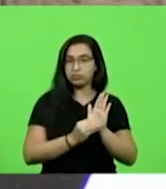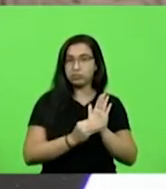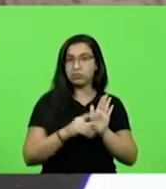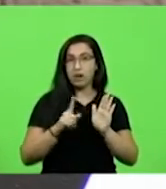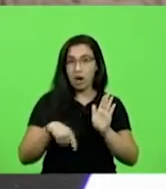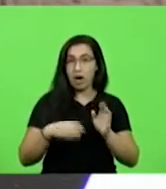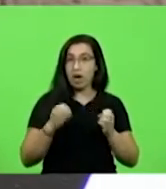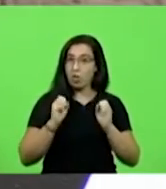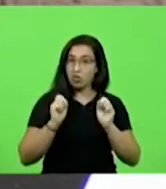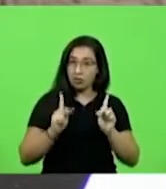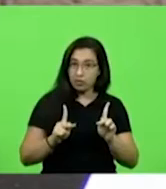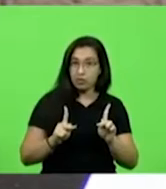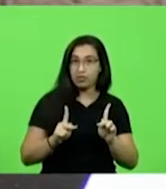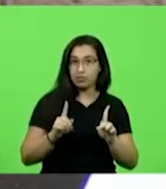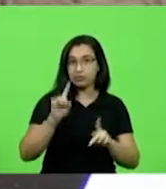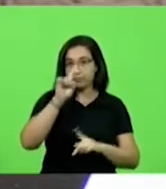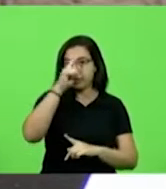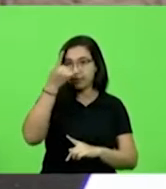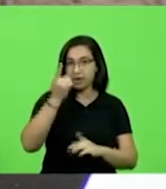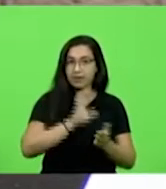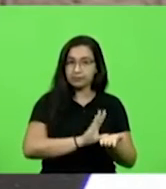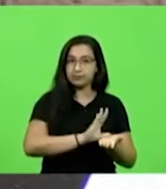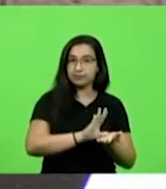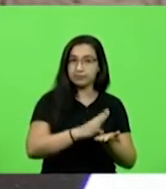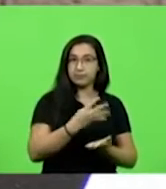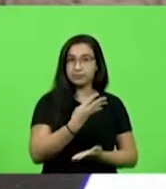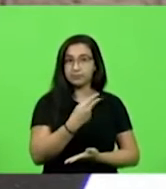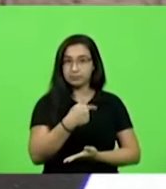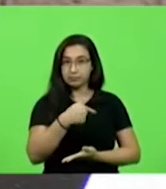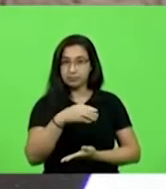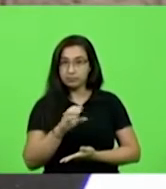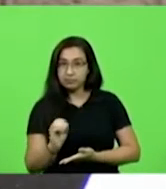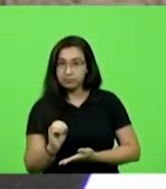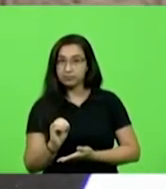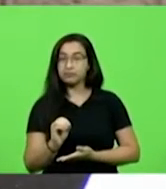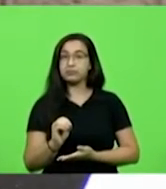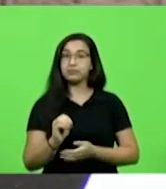ideia do governador em investir na 470,